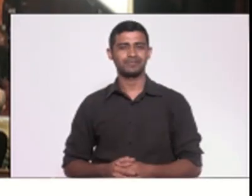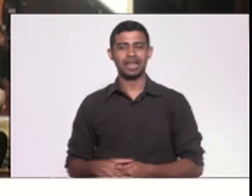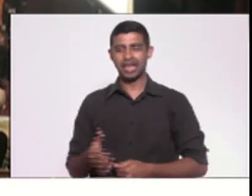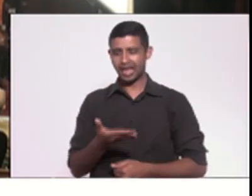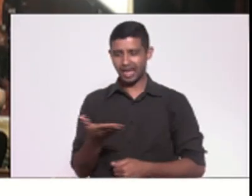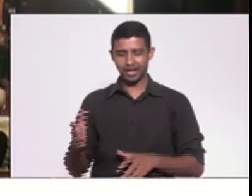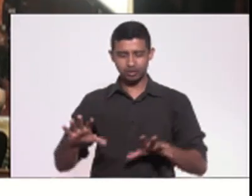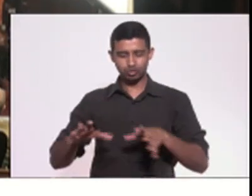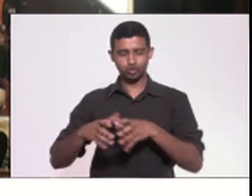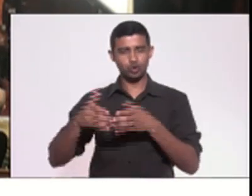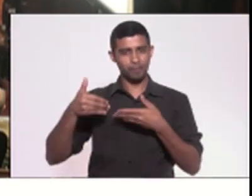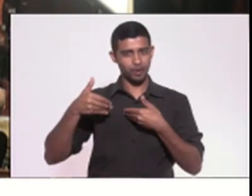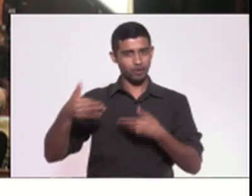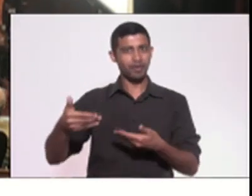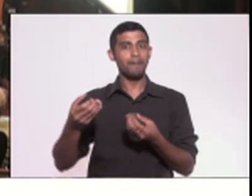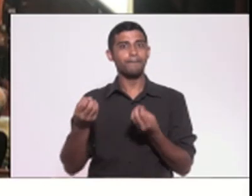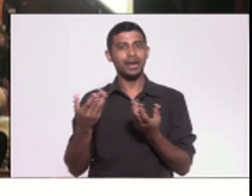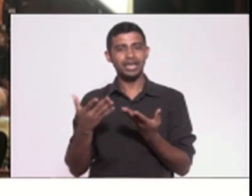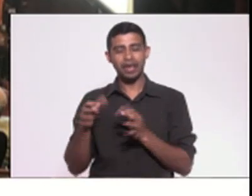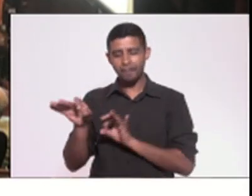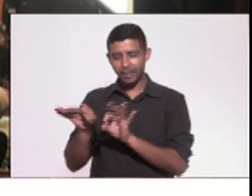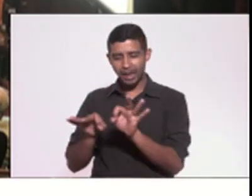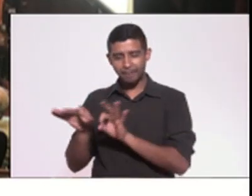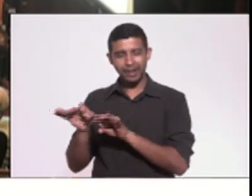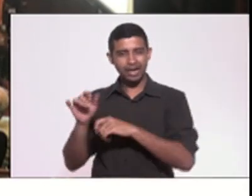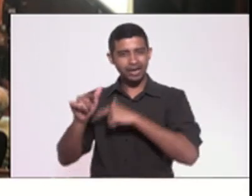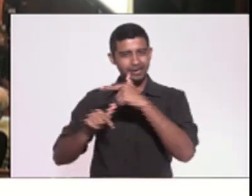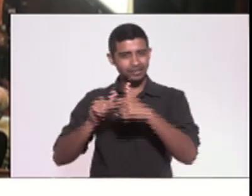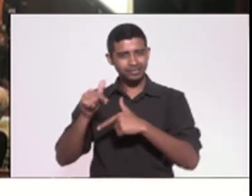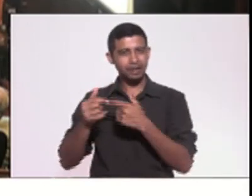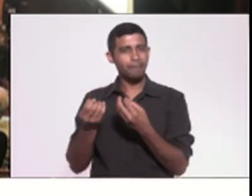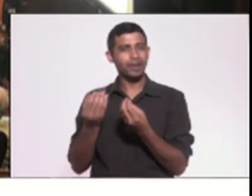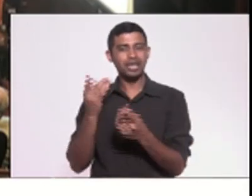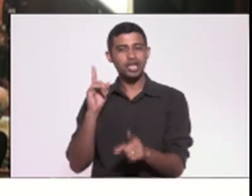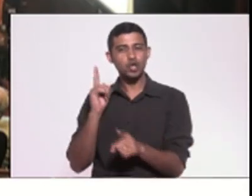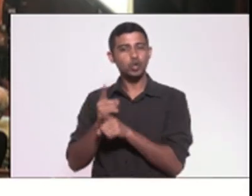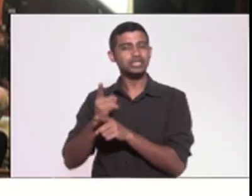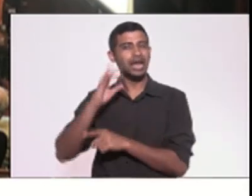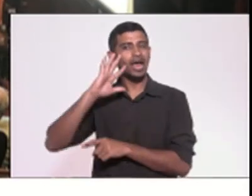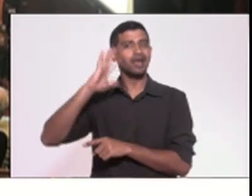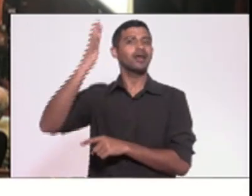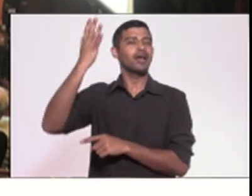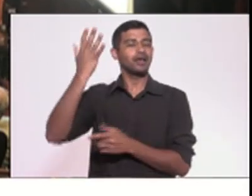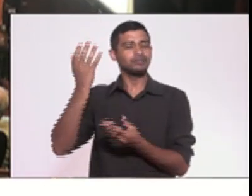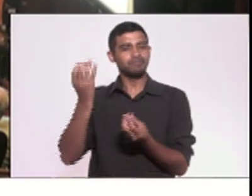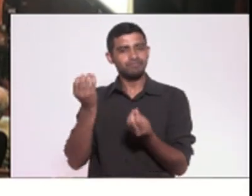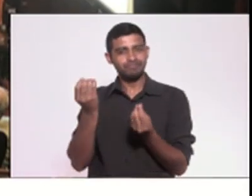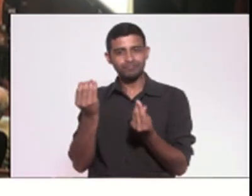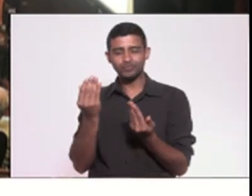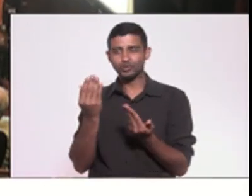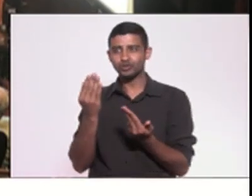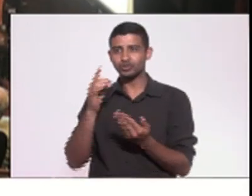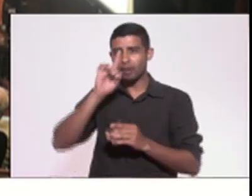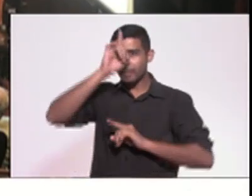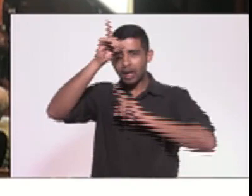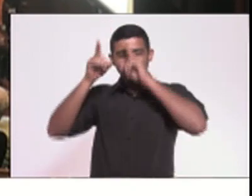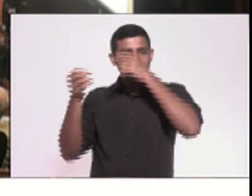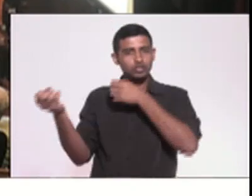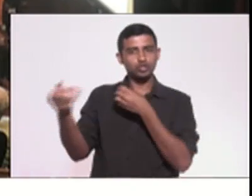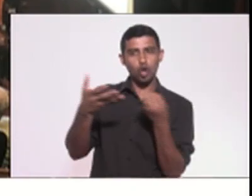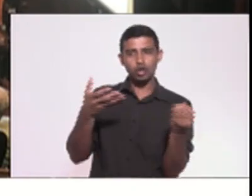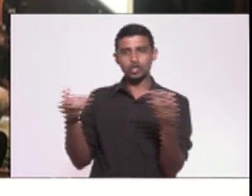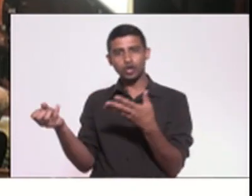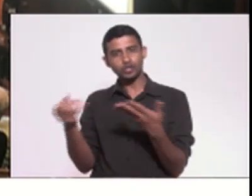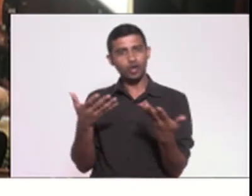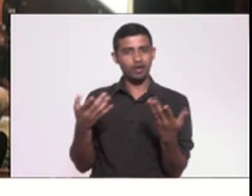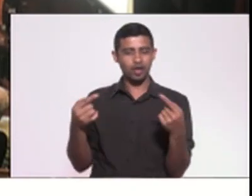convidaram para desenvolver um trabalho para poder encontrar soluções inovadoras com relação